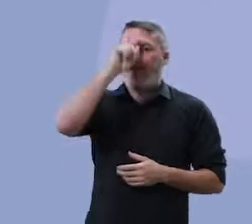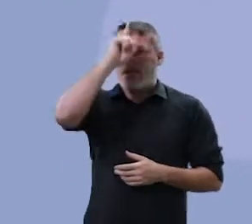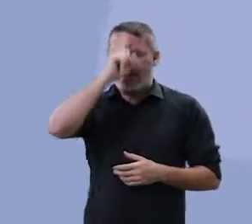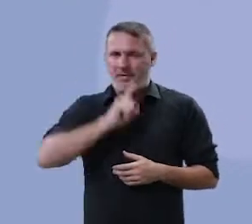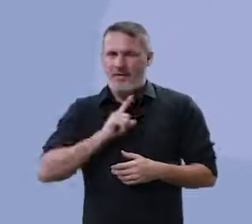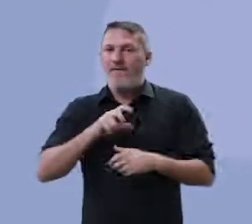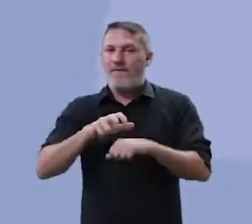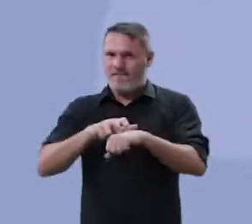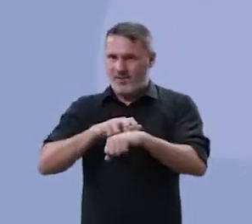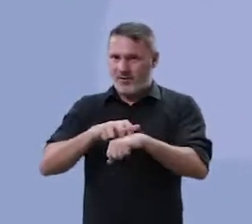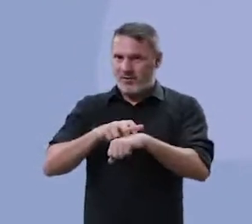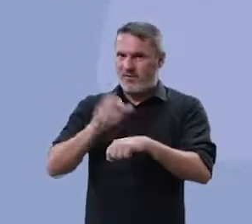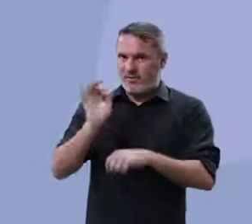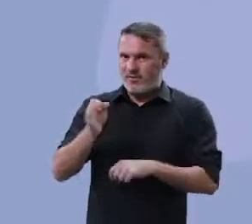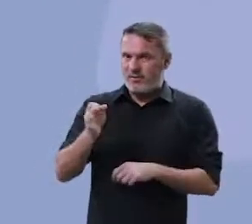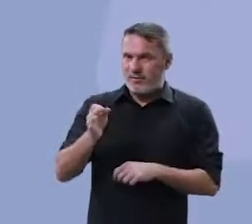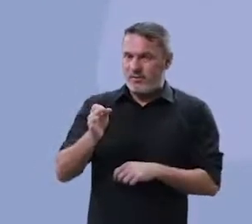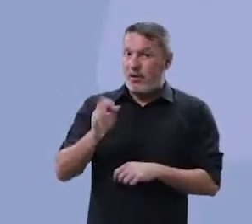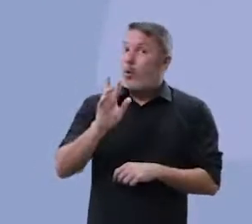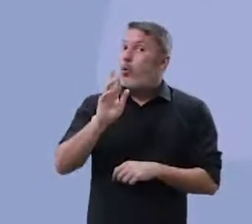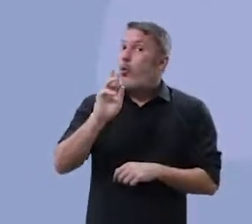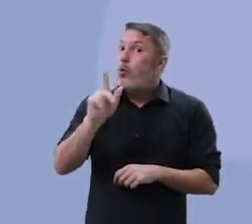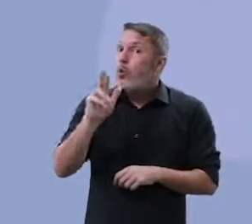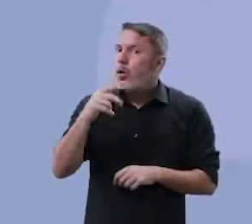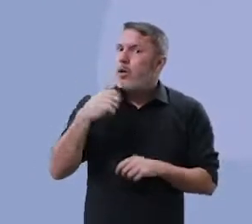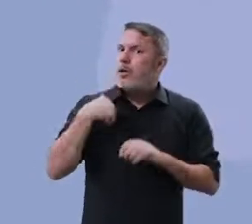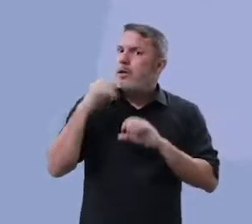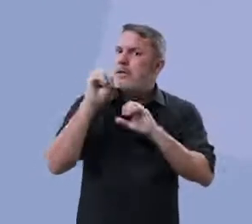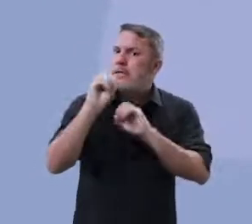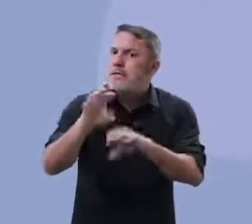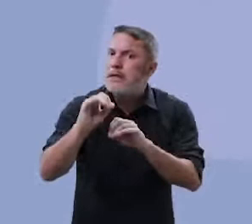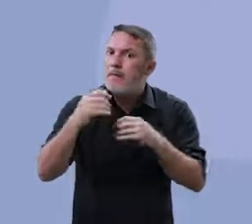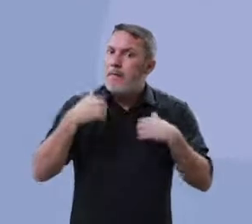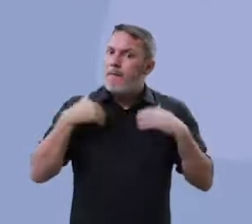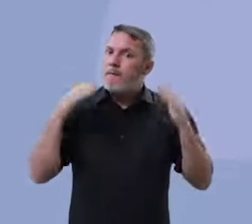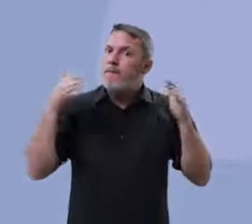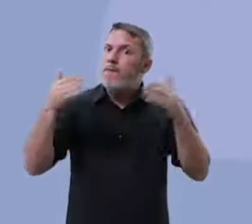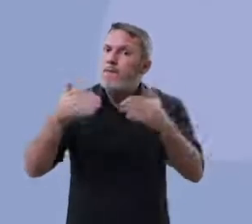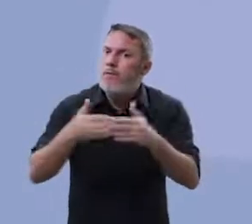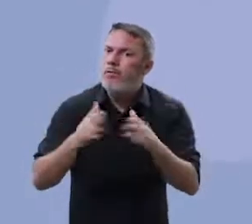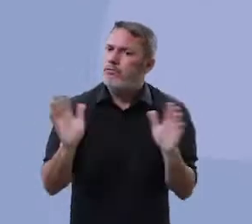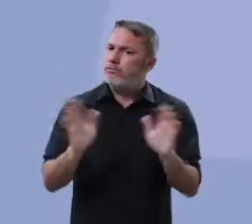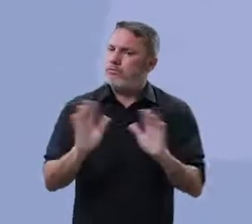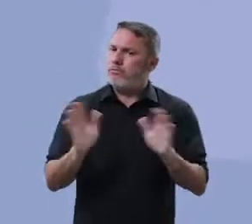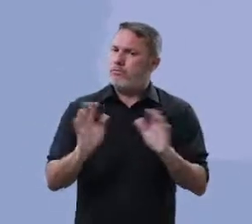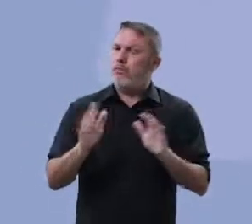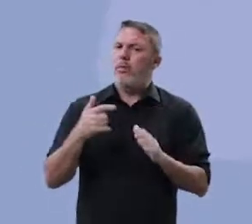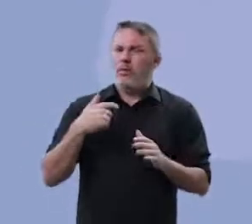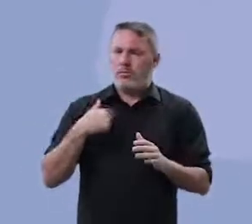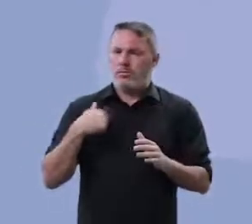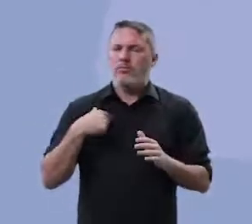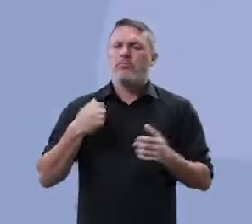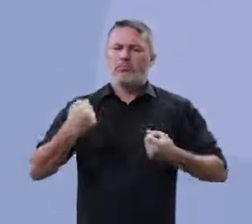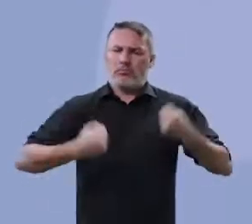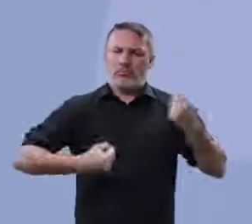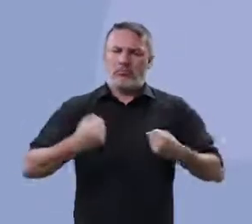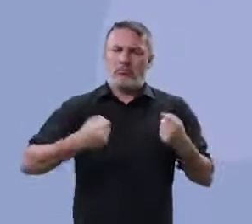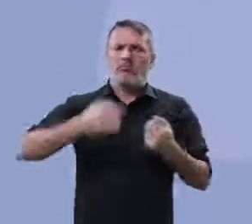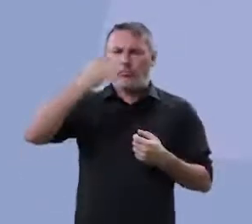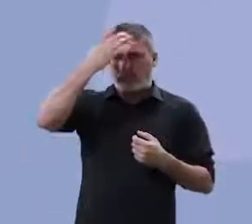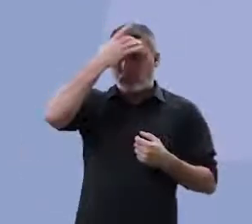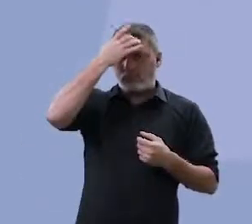e verde. Não estou ensinando isso a vocês, não é o meu foco, eu não faço isso, eu sou um motorista